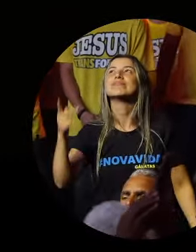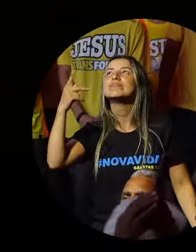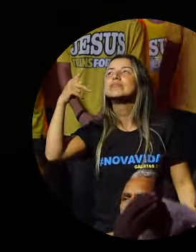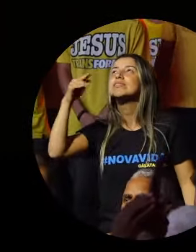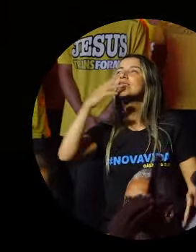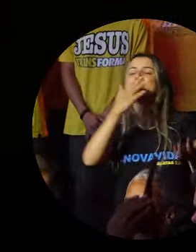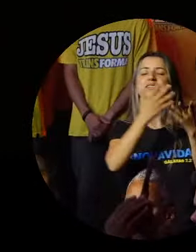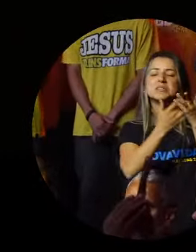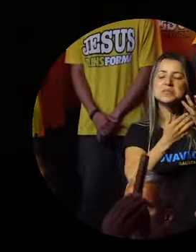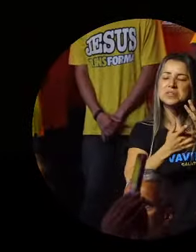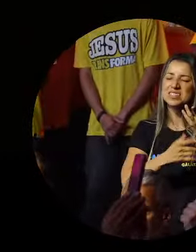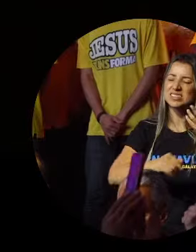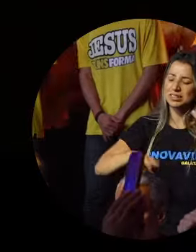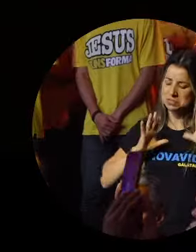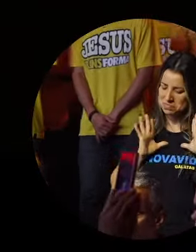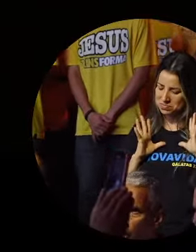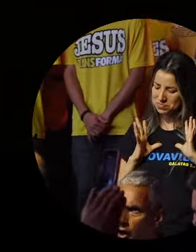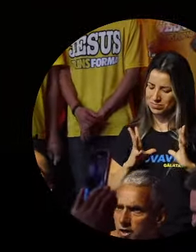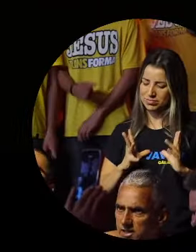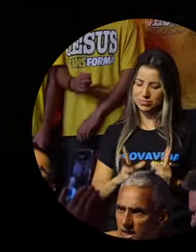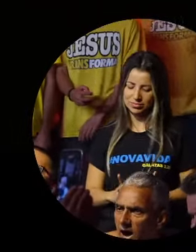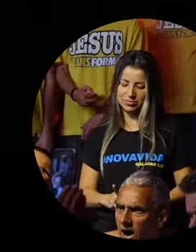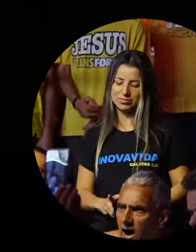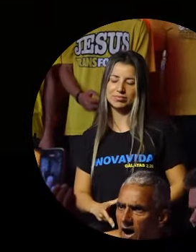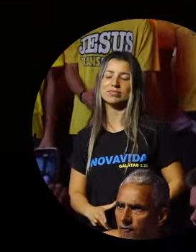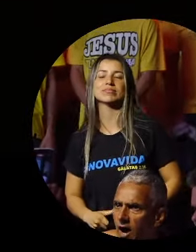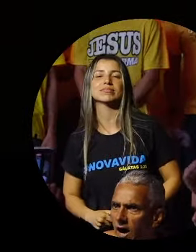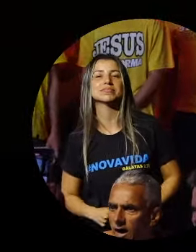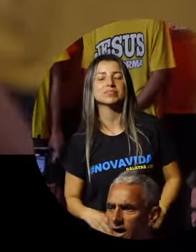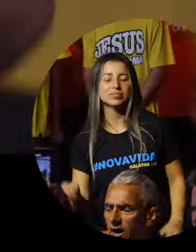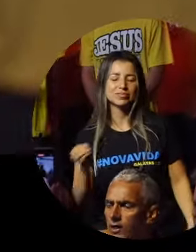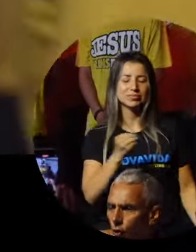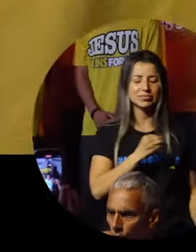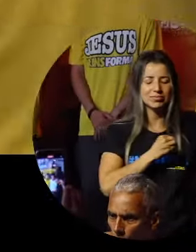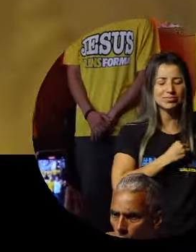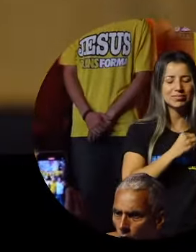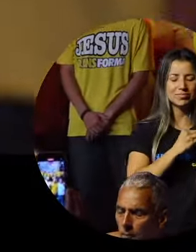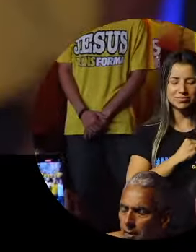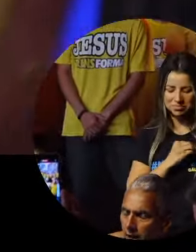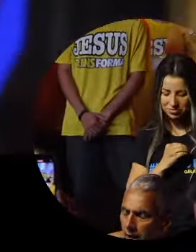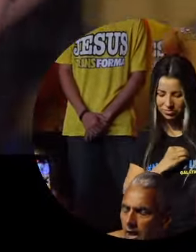Aleluia, diga isso. Que nos lava